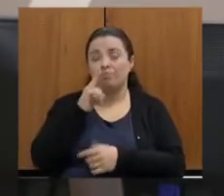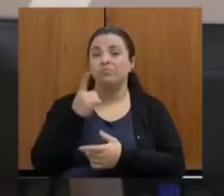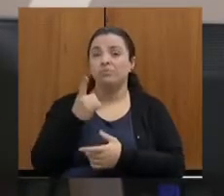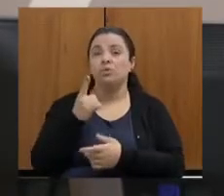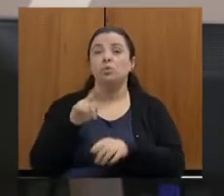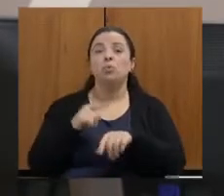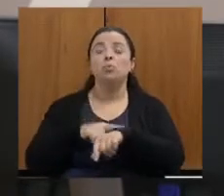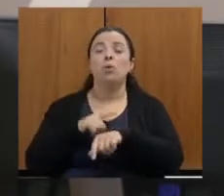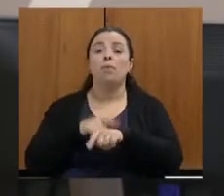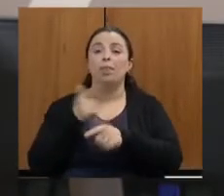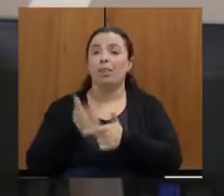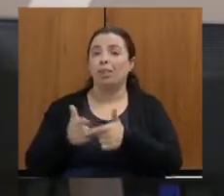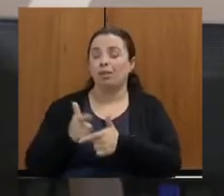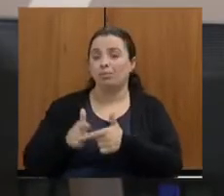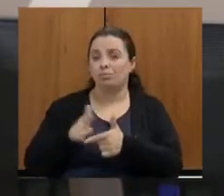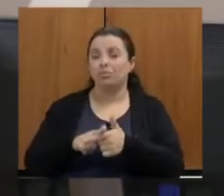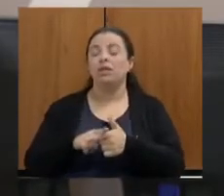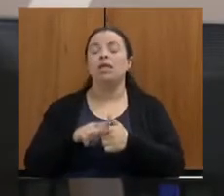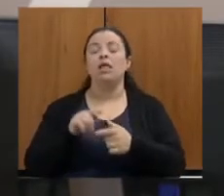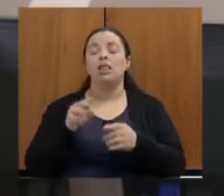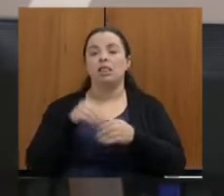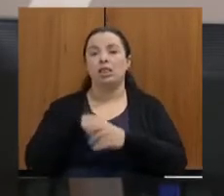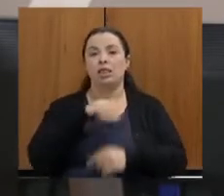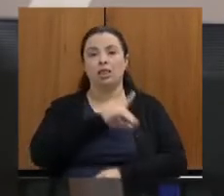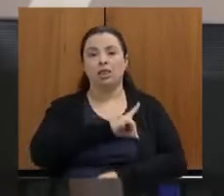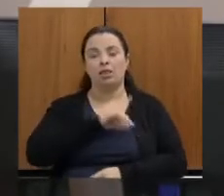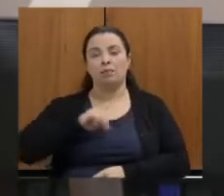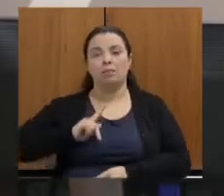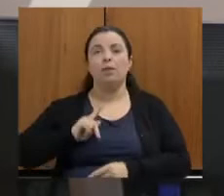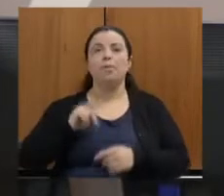Defensoria Pública do Estado de Minas Gerais